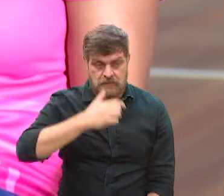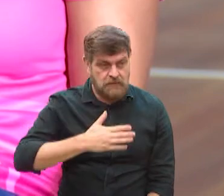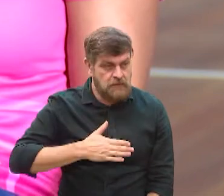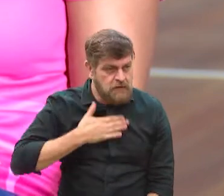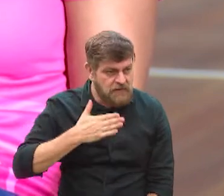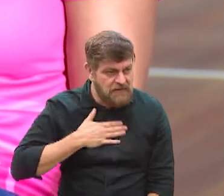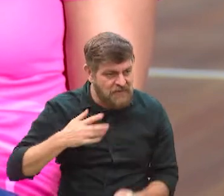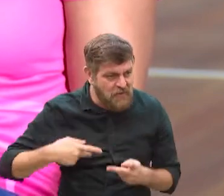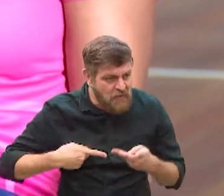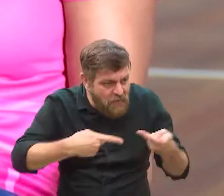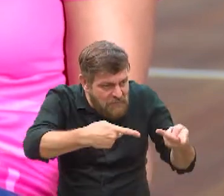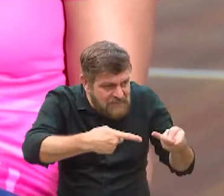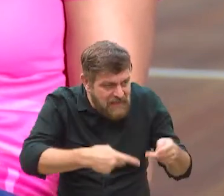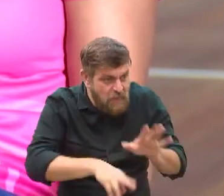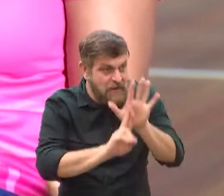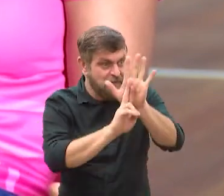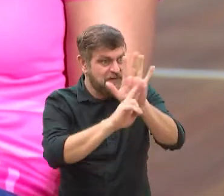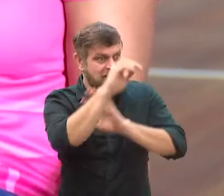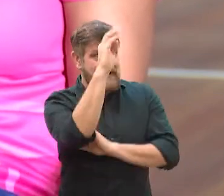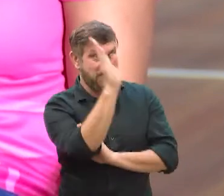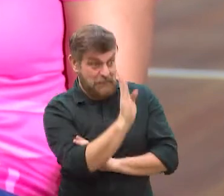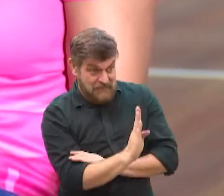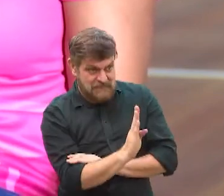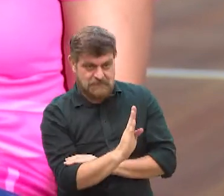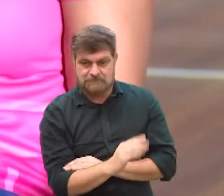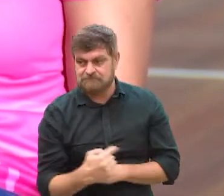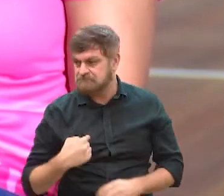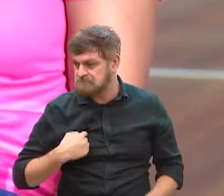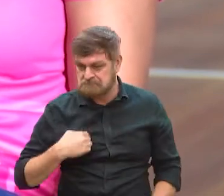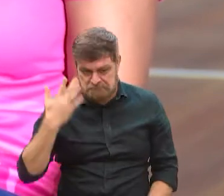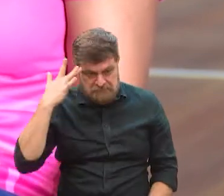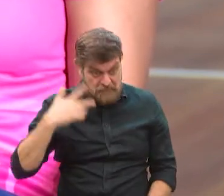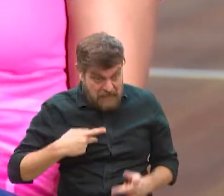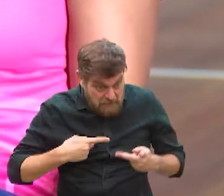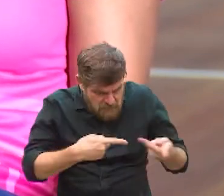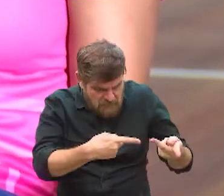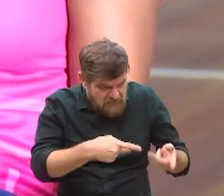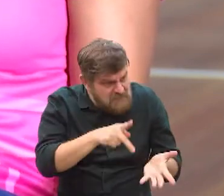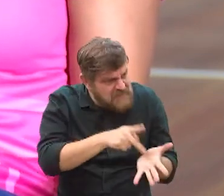uma surpresa muito grande. Não esperava a convocação